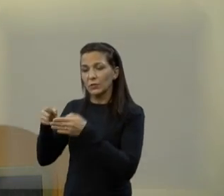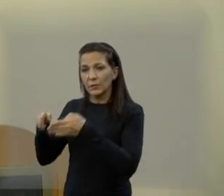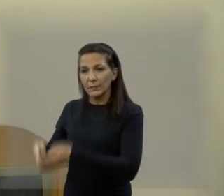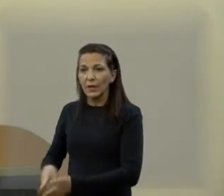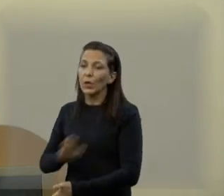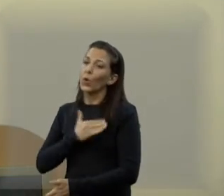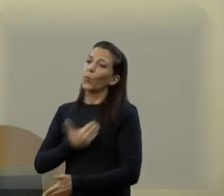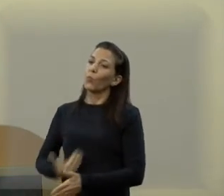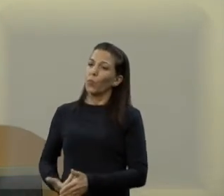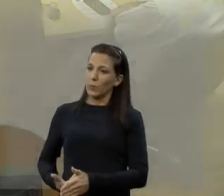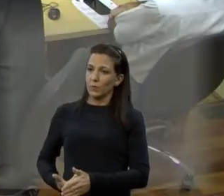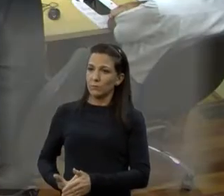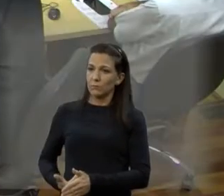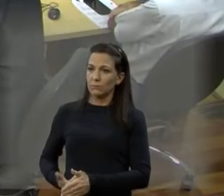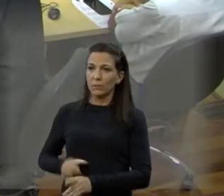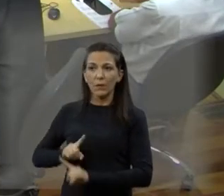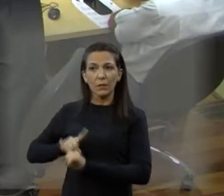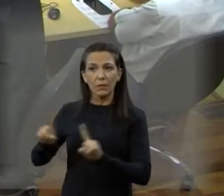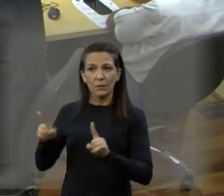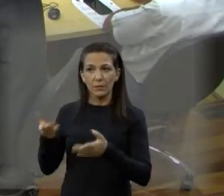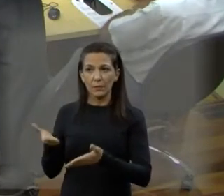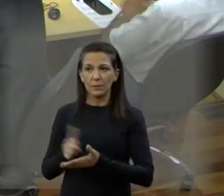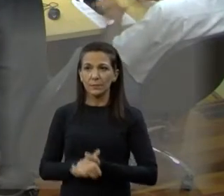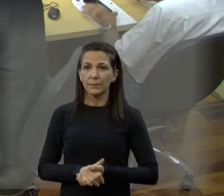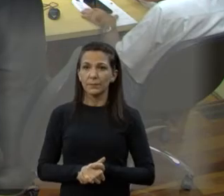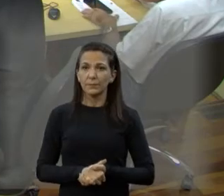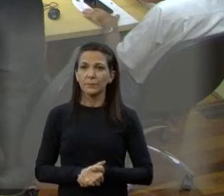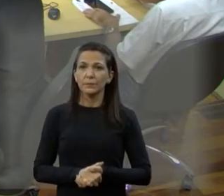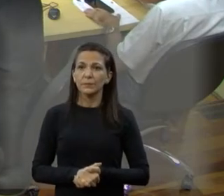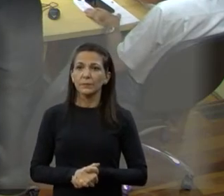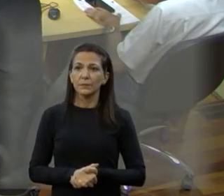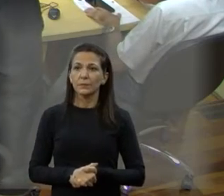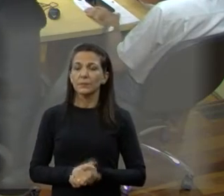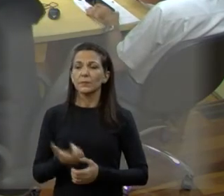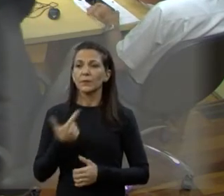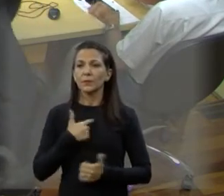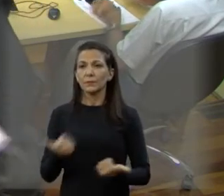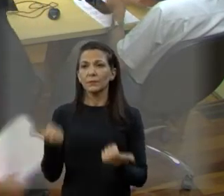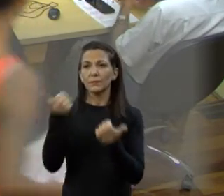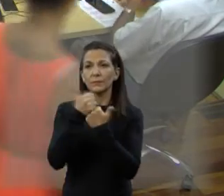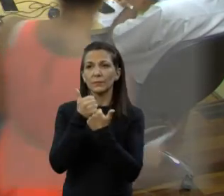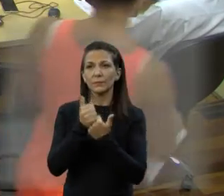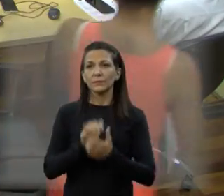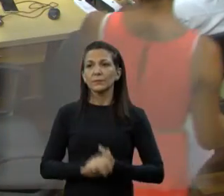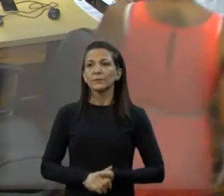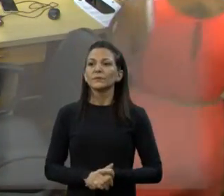vereadora por favor usa não Tu é bem poder usar a palavra